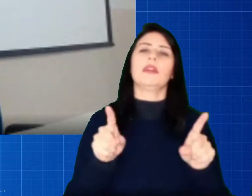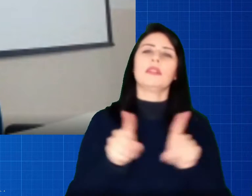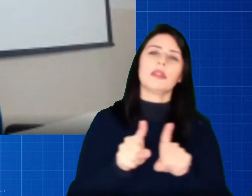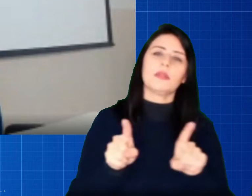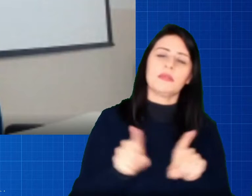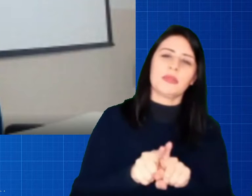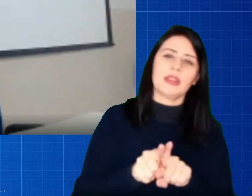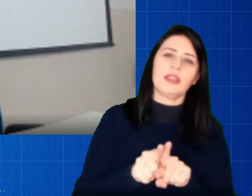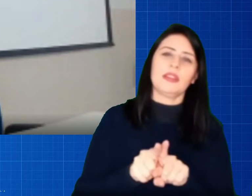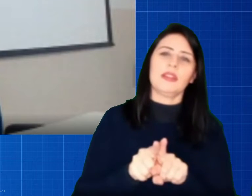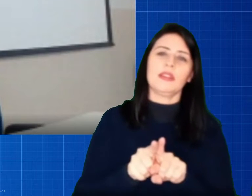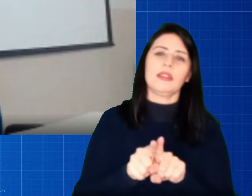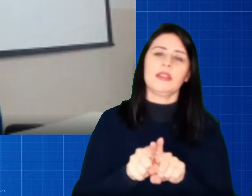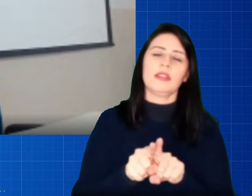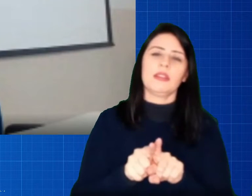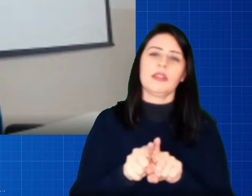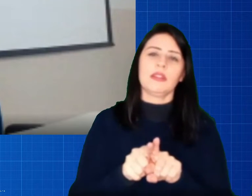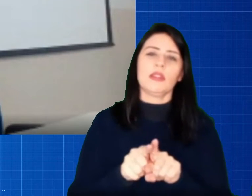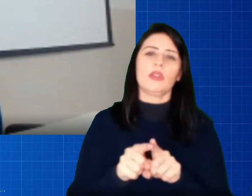questão de